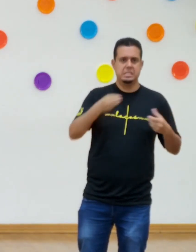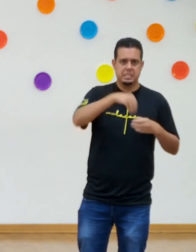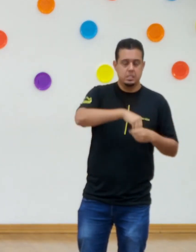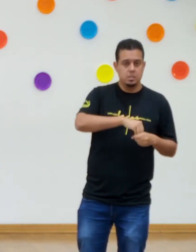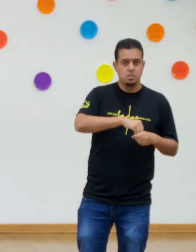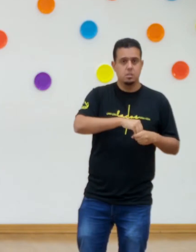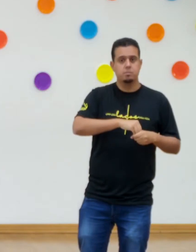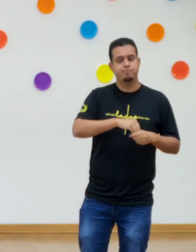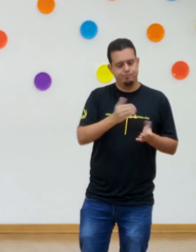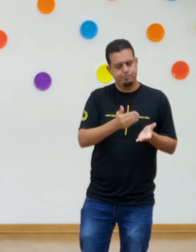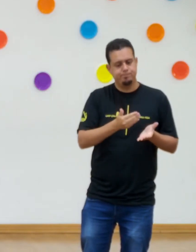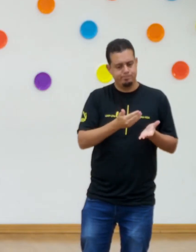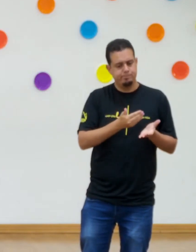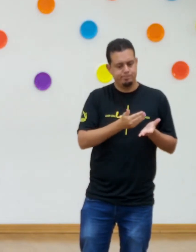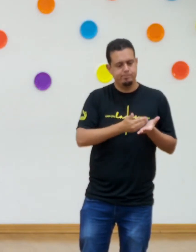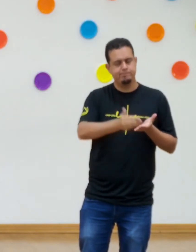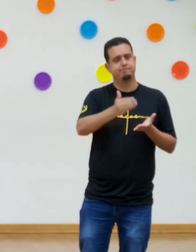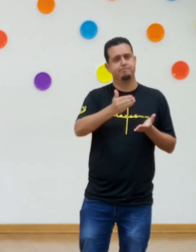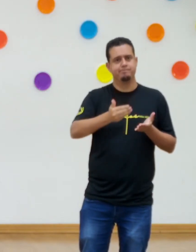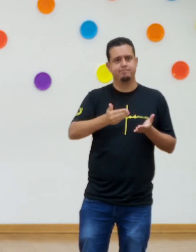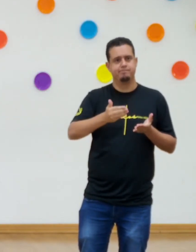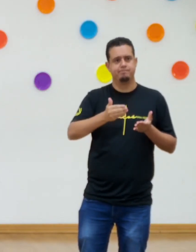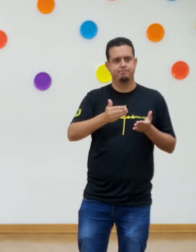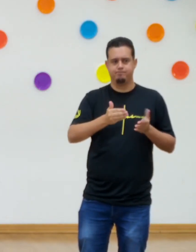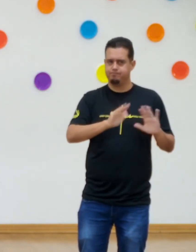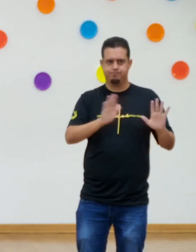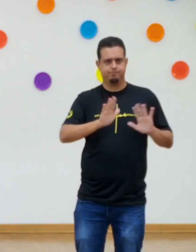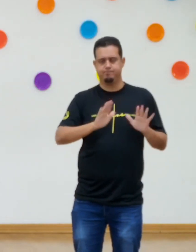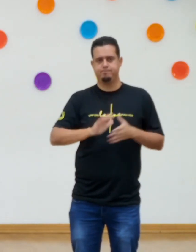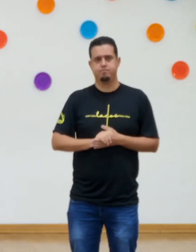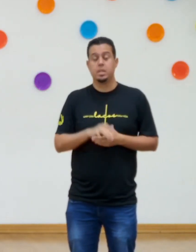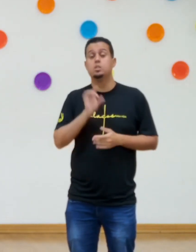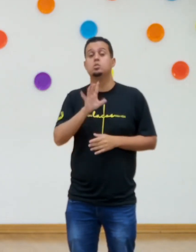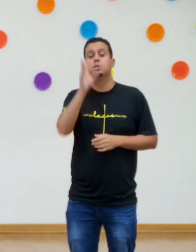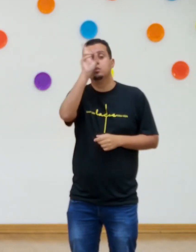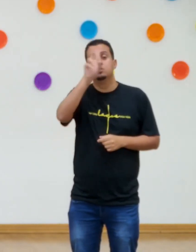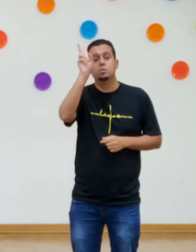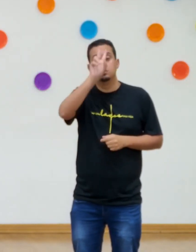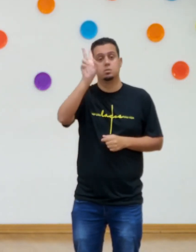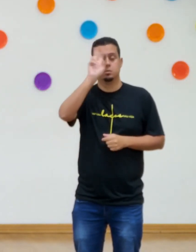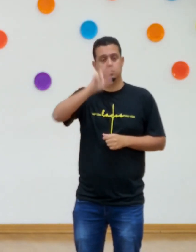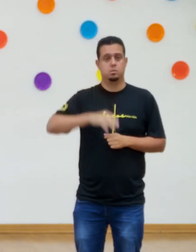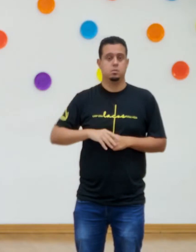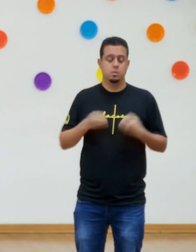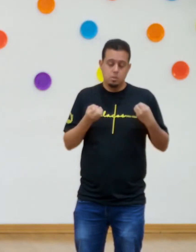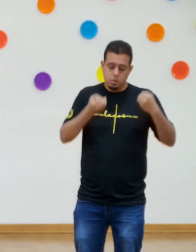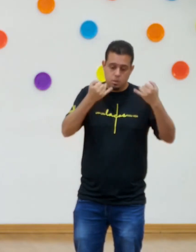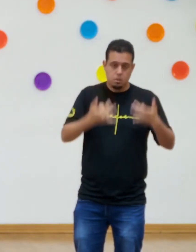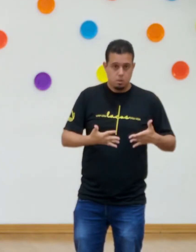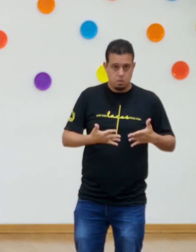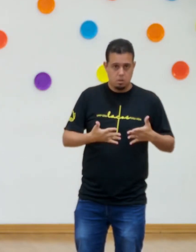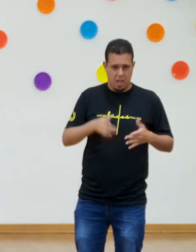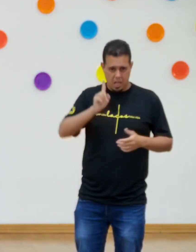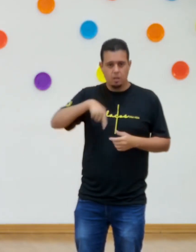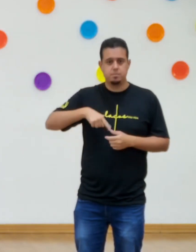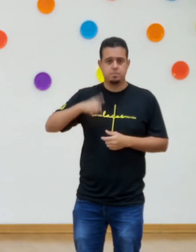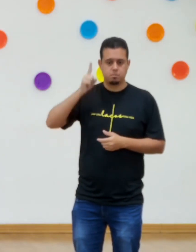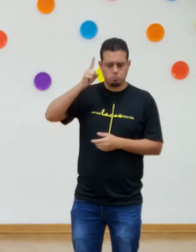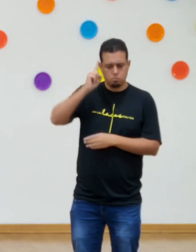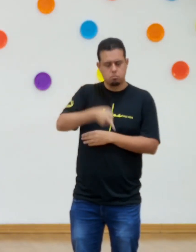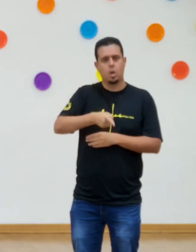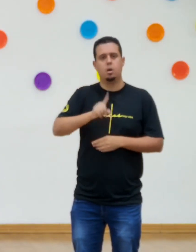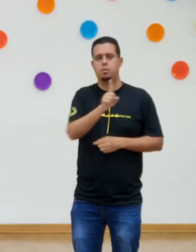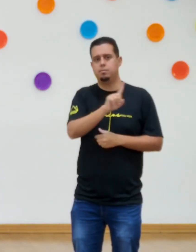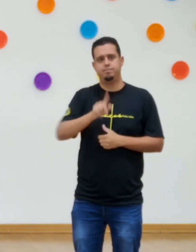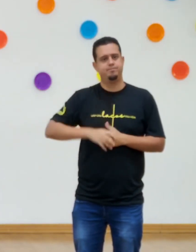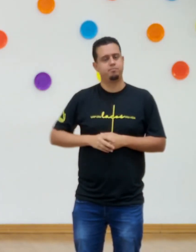entraram nessa jogada aí. Mas, como eu disse, são narrativas, não são normativas de Deus. A ordem